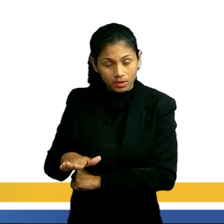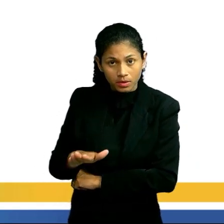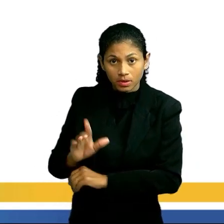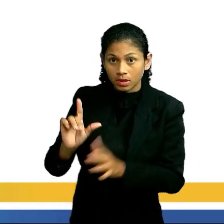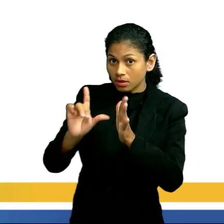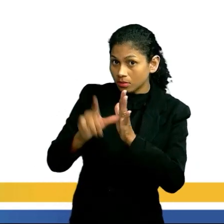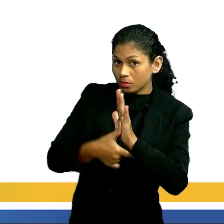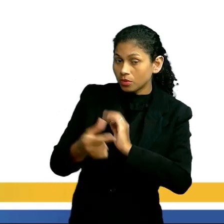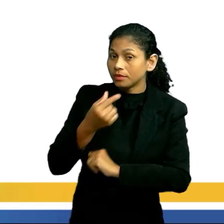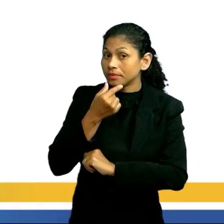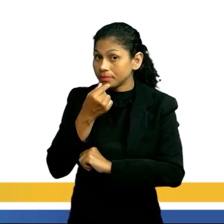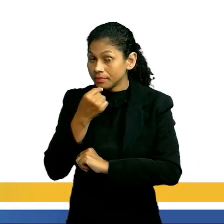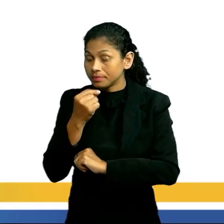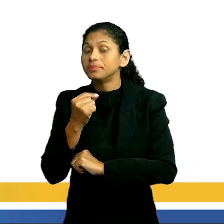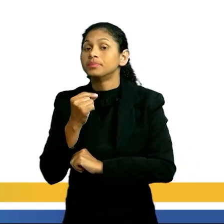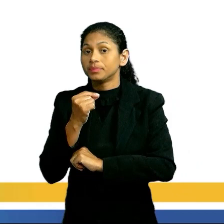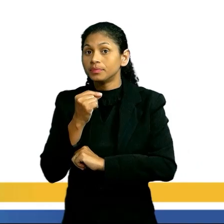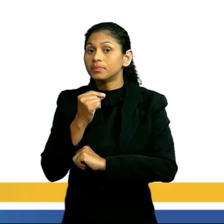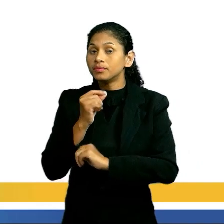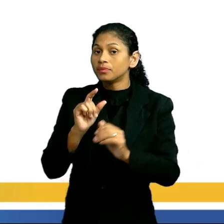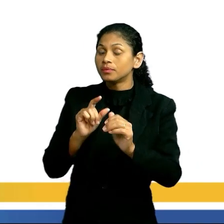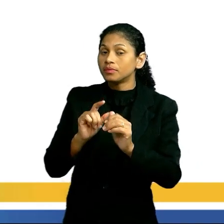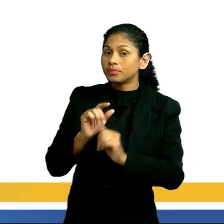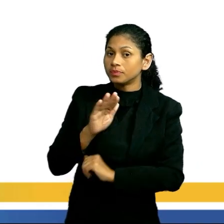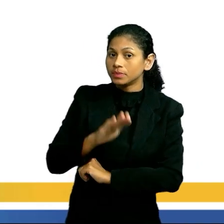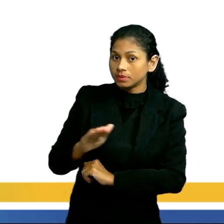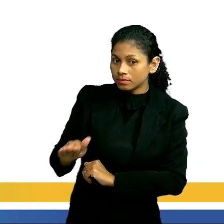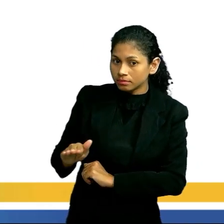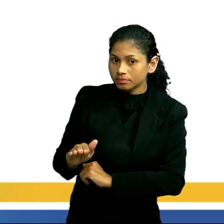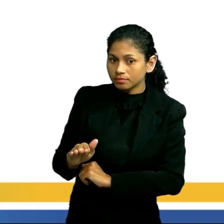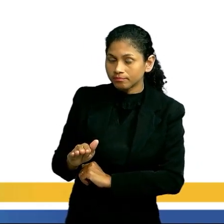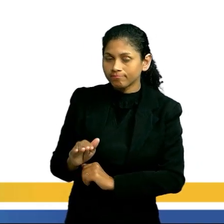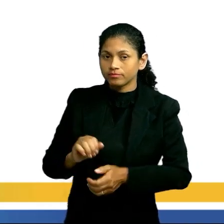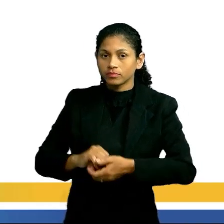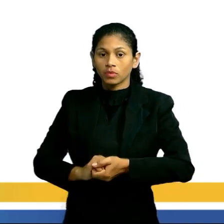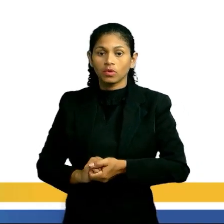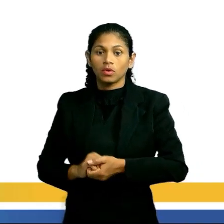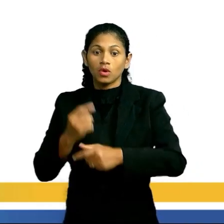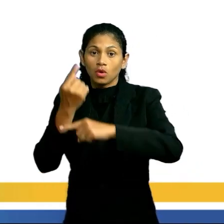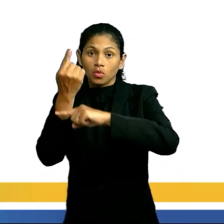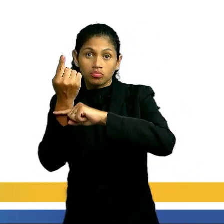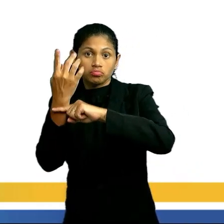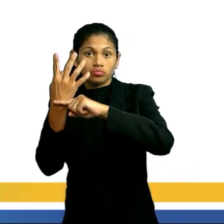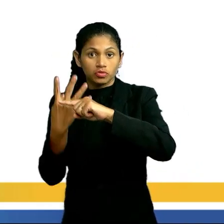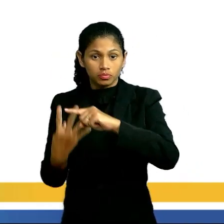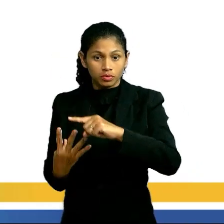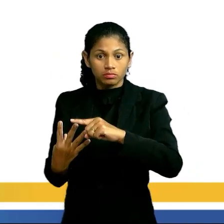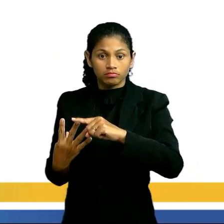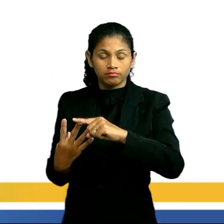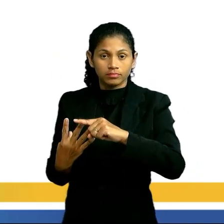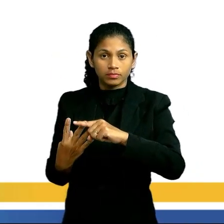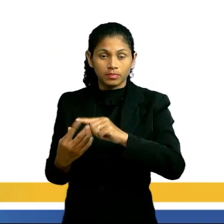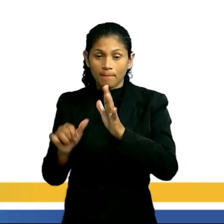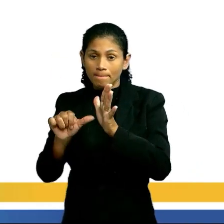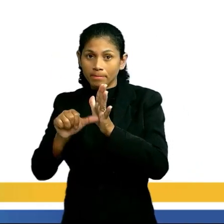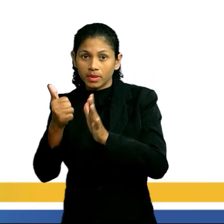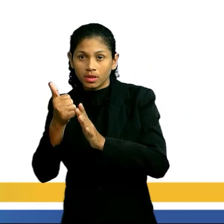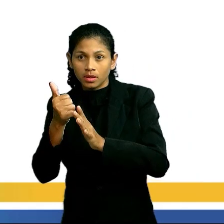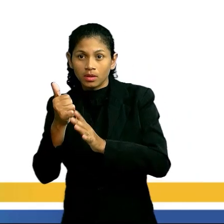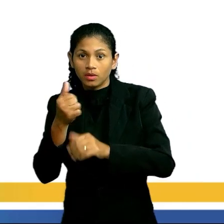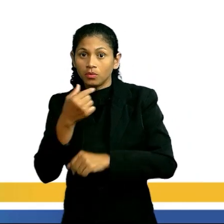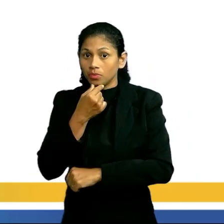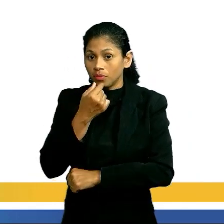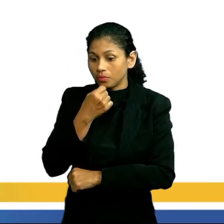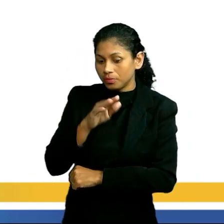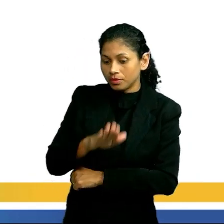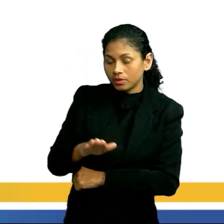mais 1 sobre 4, que é a probabilidade de ele ter primeiro um menino, depois uma menina. Ou seja, o resultado